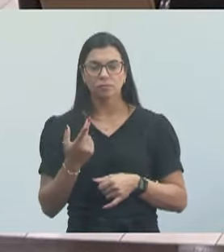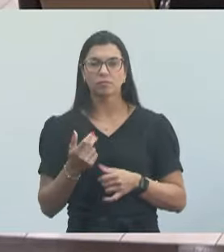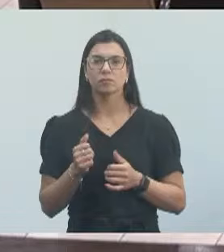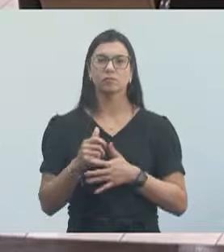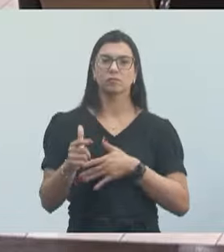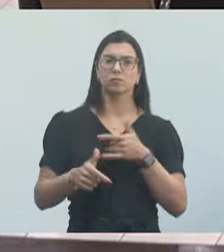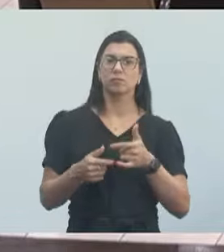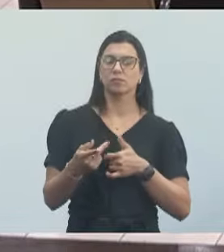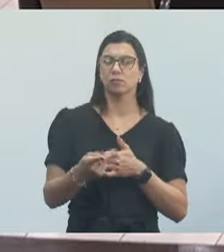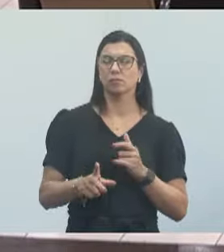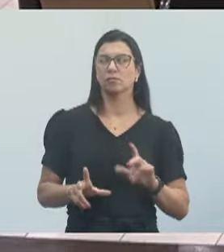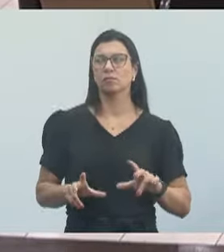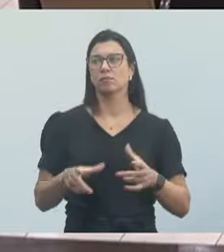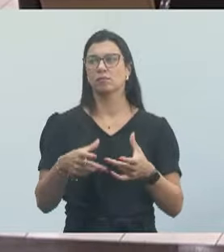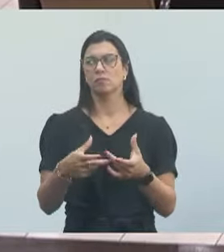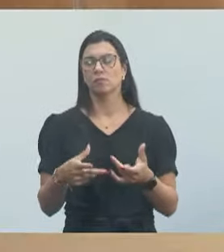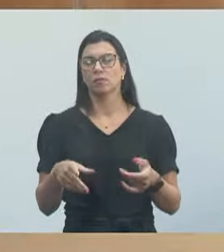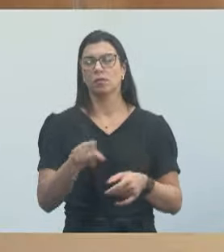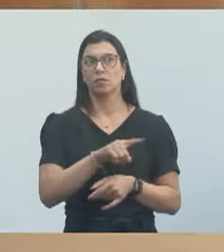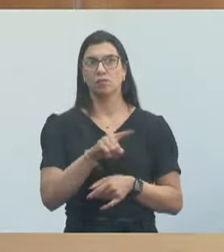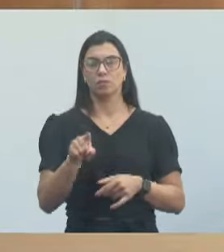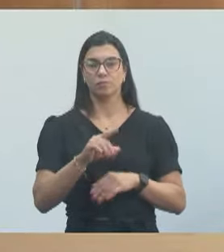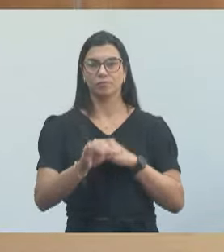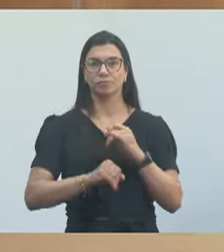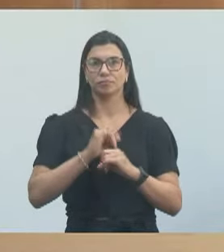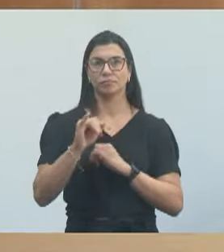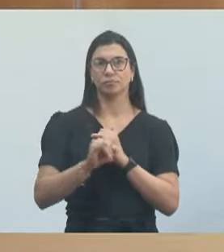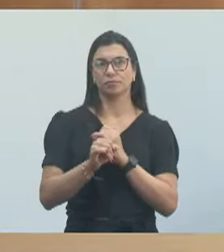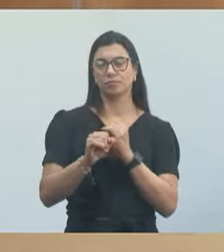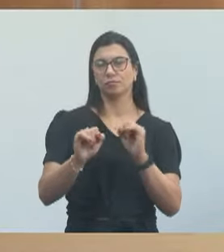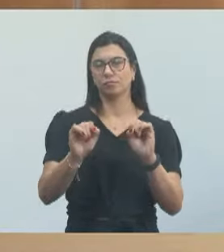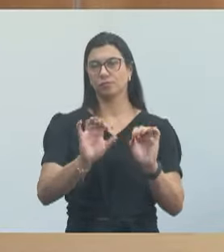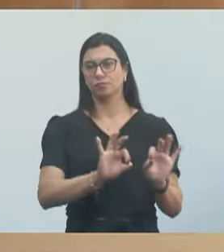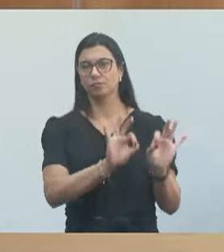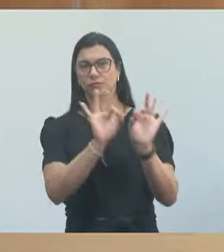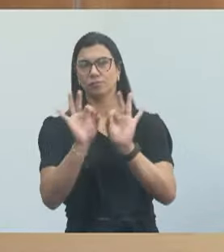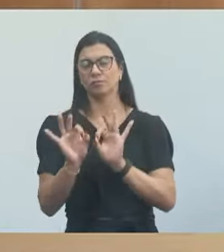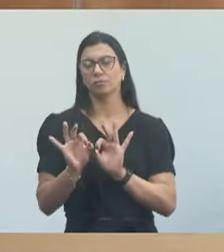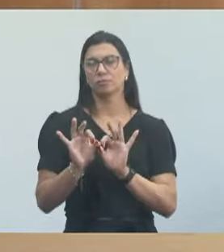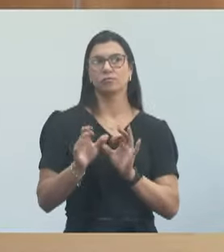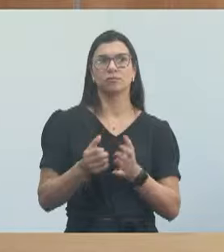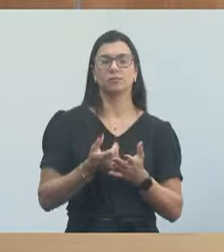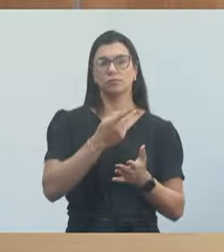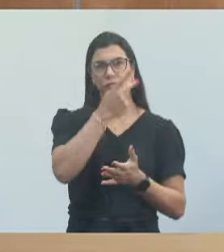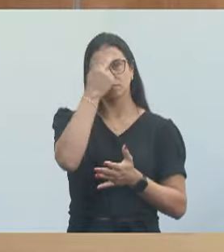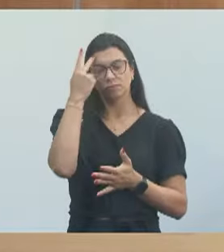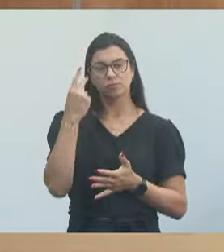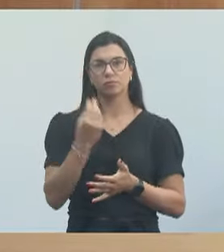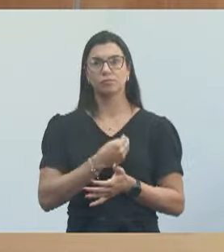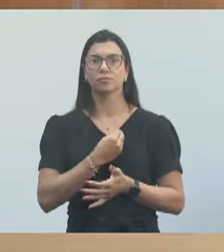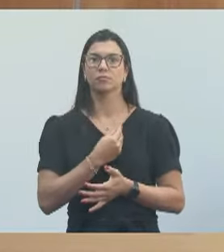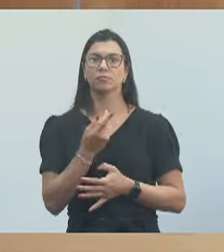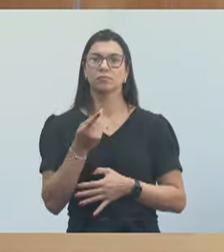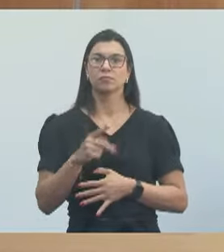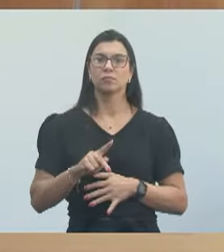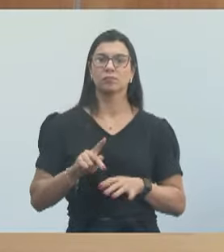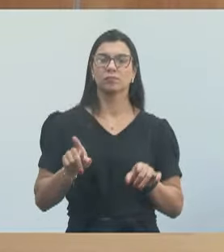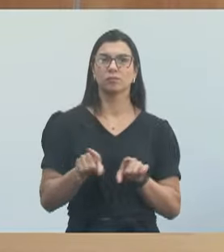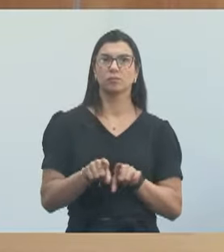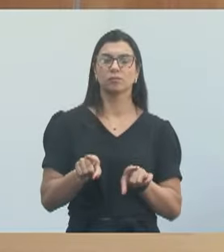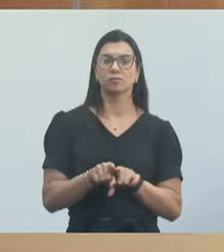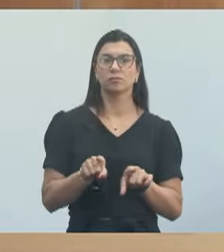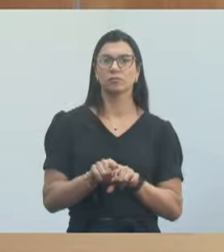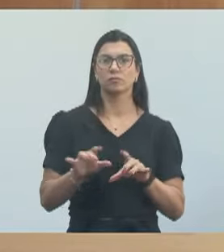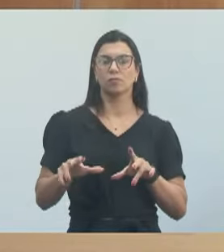dessa casa. Boa tarde, você que está nos assistindo e público presente. Boa tarde, toda a equipe da